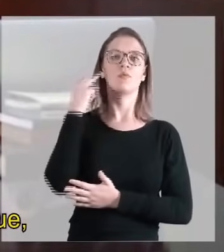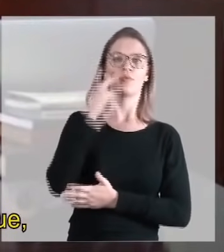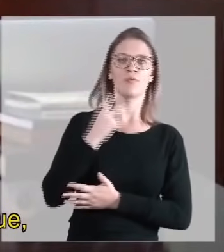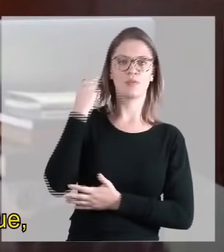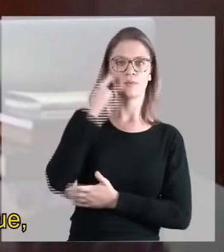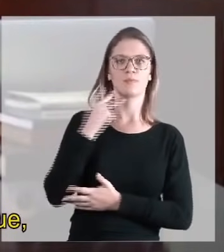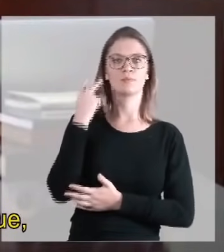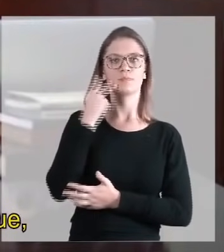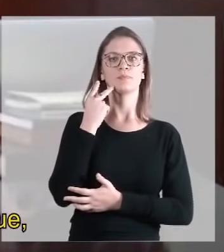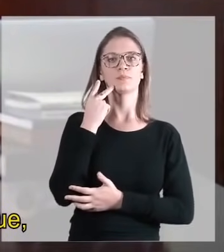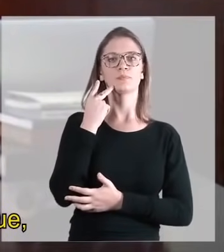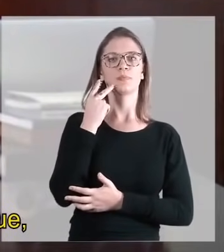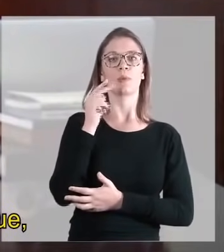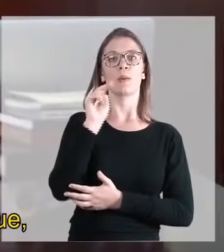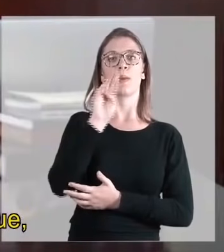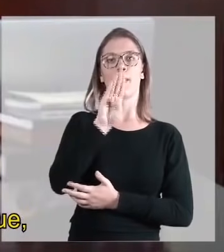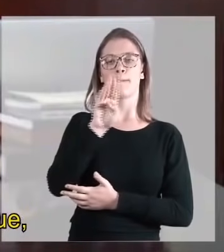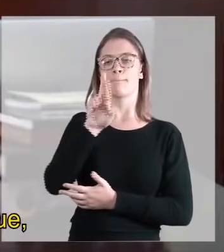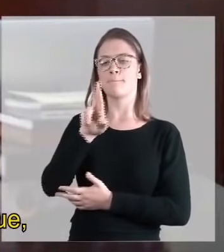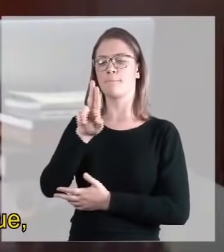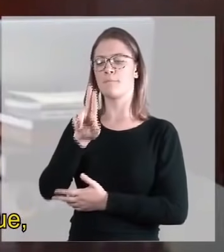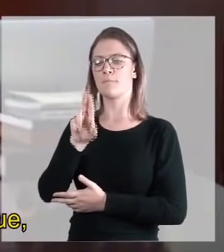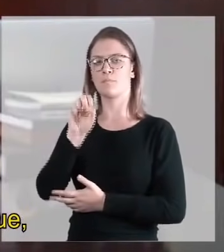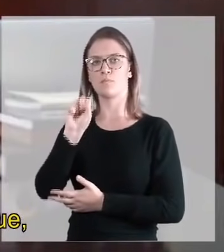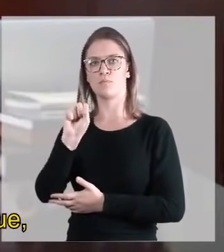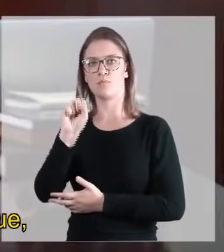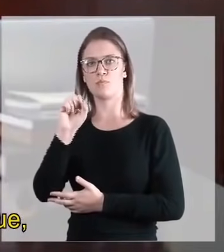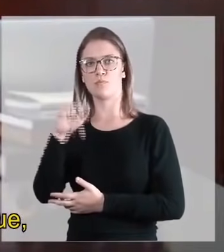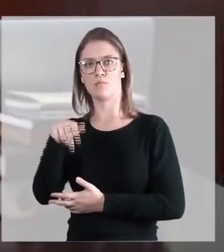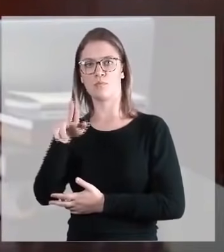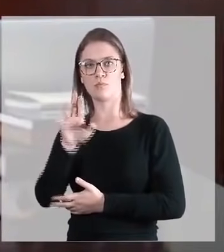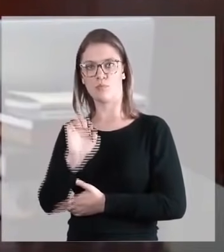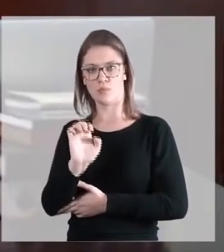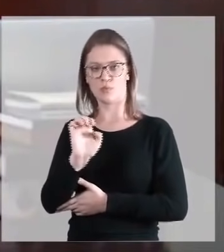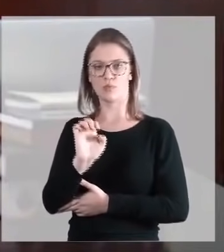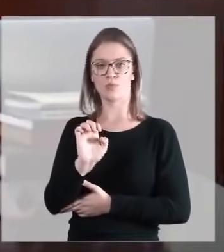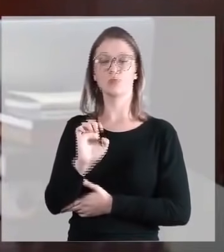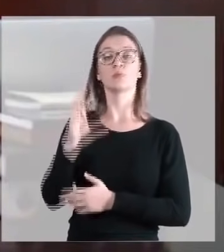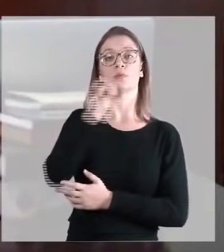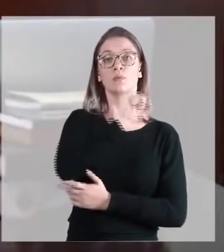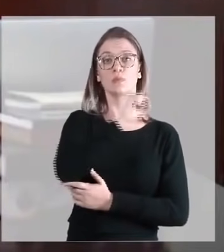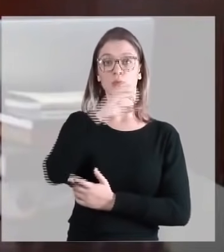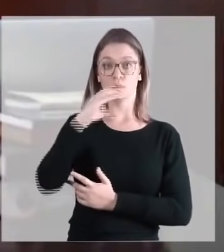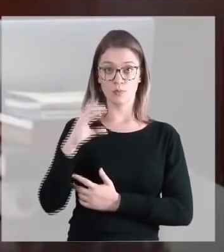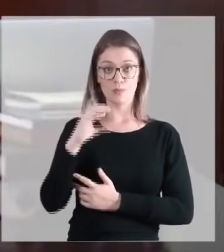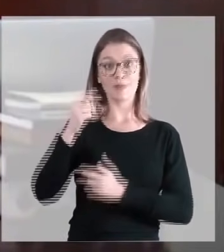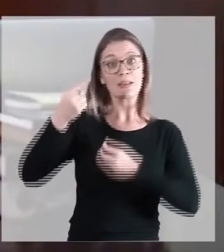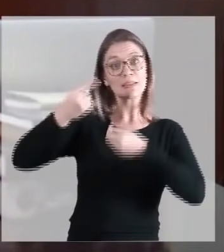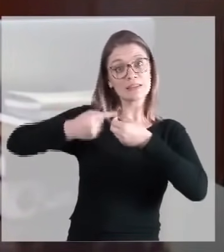do município de Brusque e já está vigente nesse município, Brusque de Santa Catarina, um dos